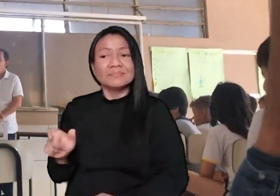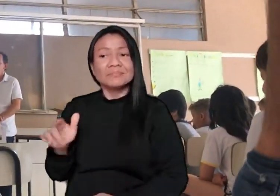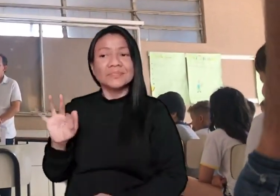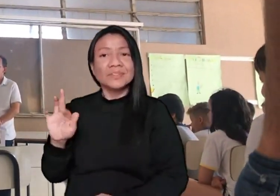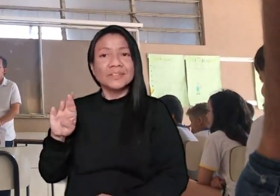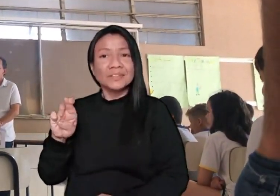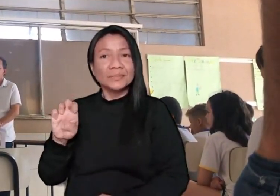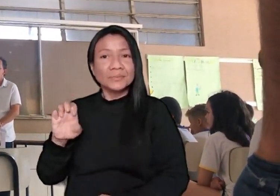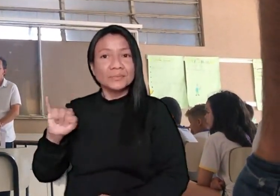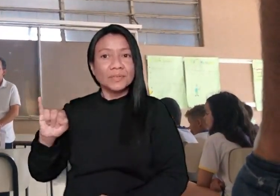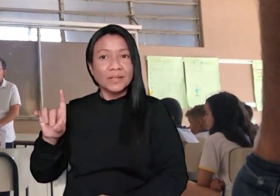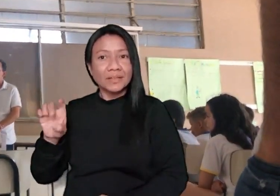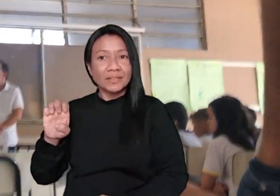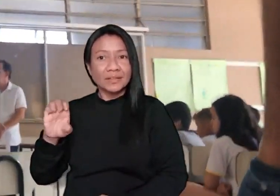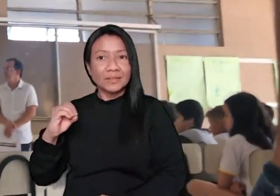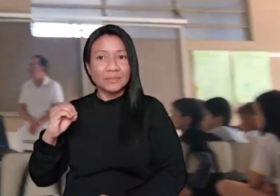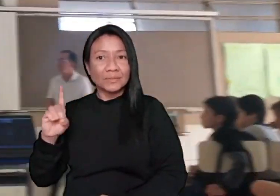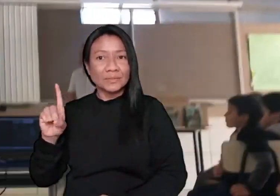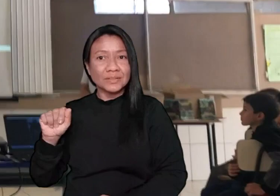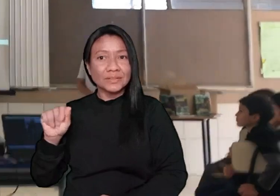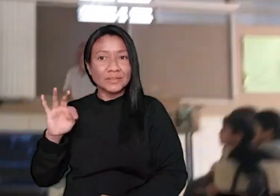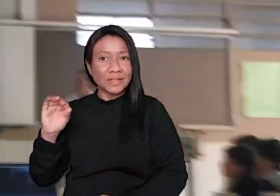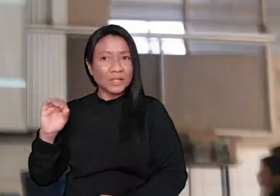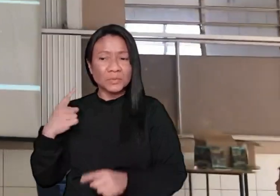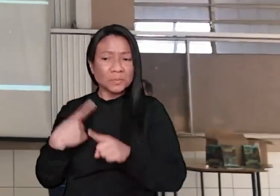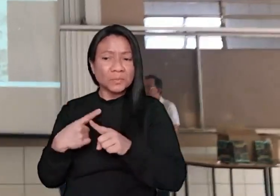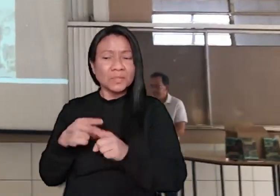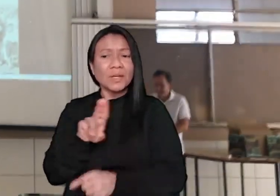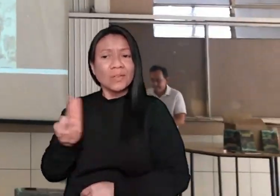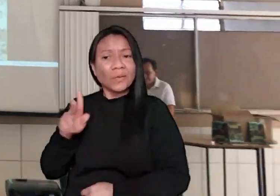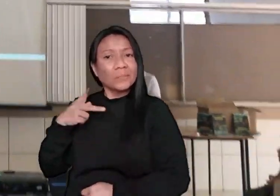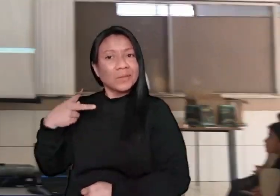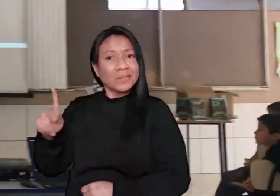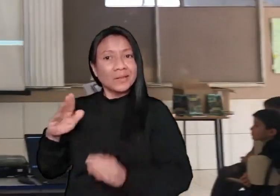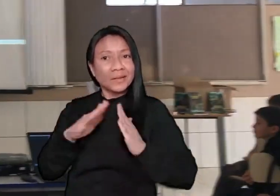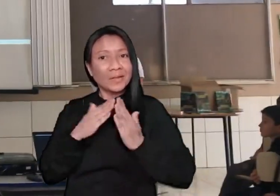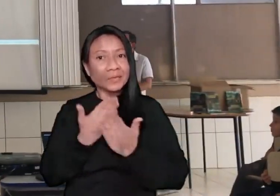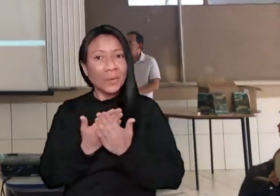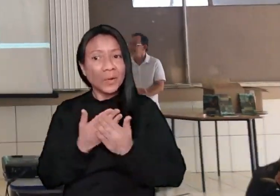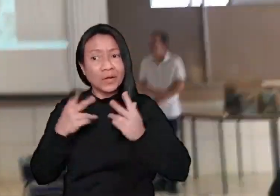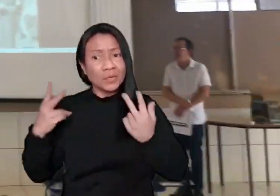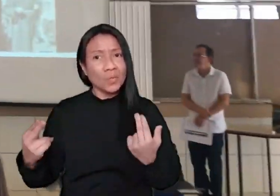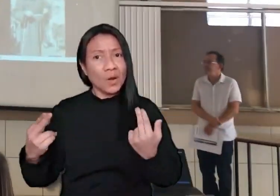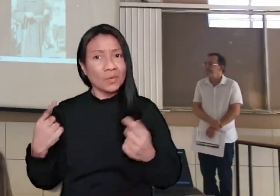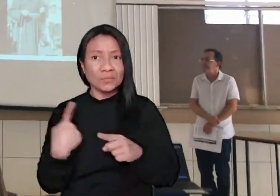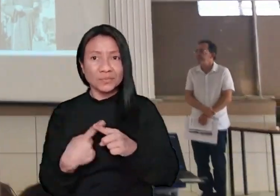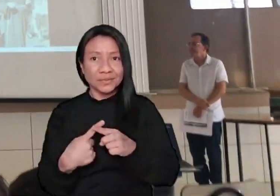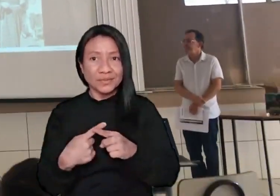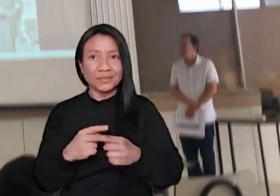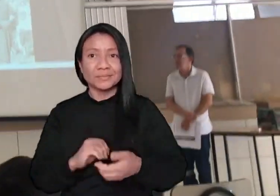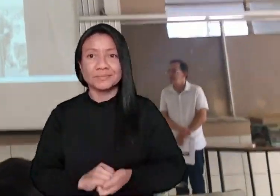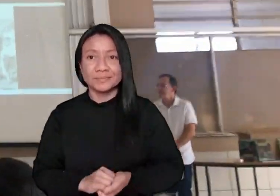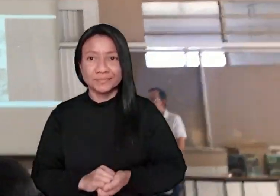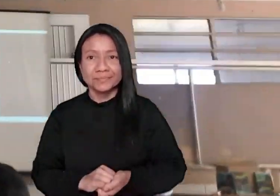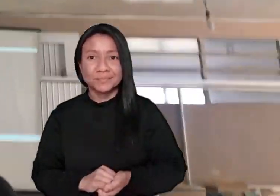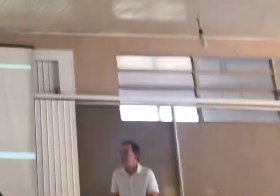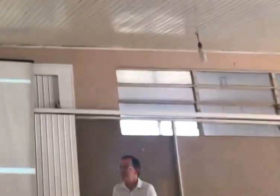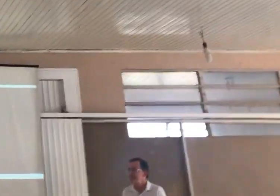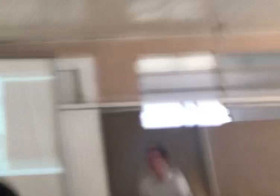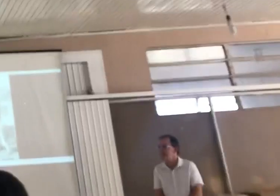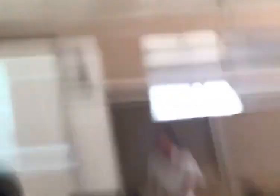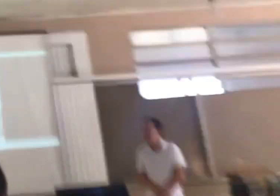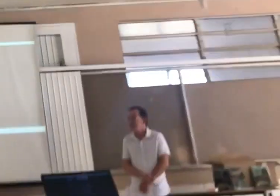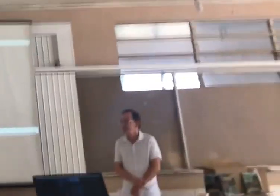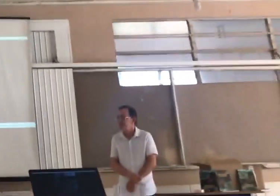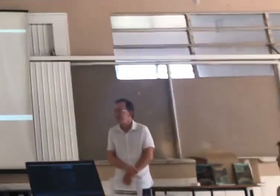Frei Deodato tem esse nome, quem foi o Frei, né? Por que a escola tem esse nome. Certo, então? Então,